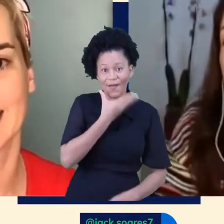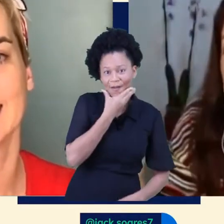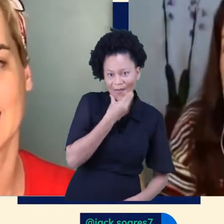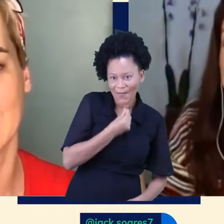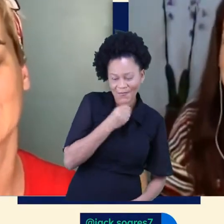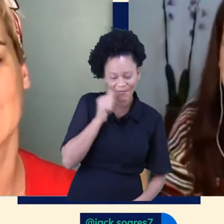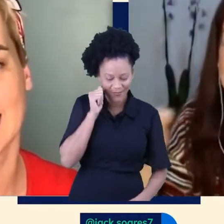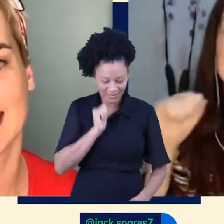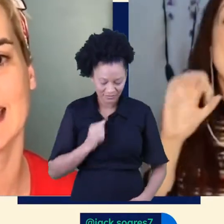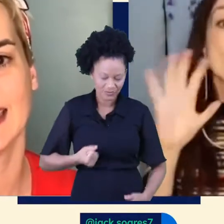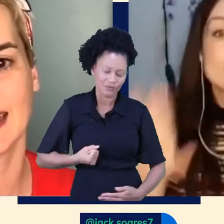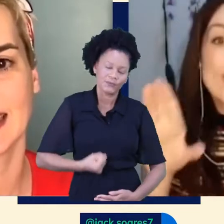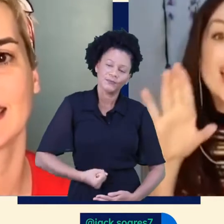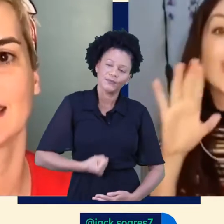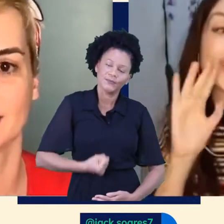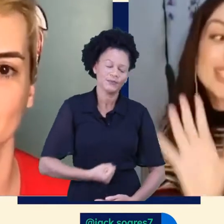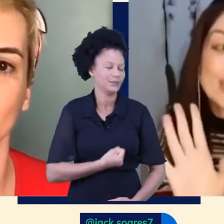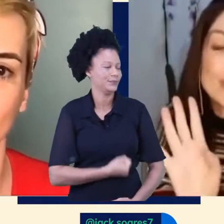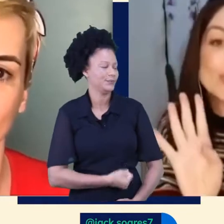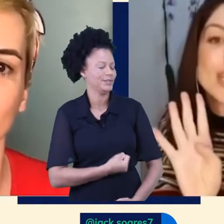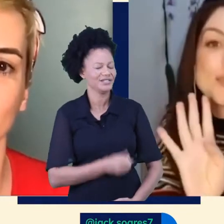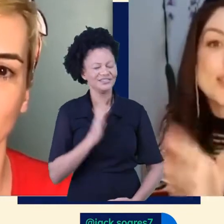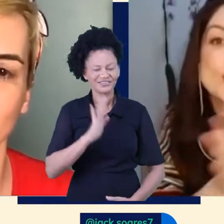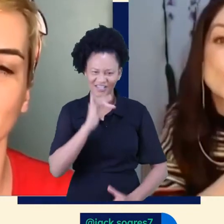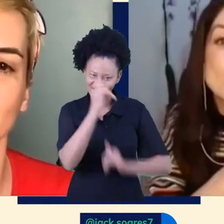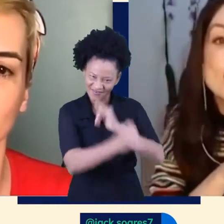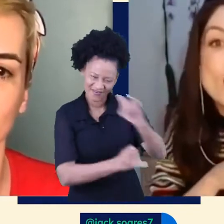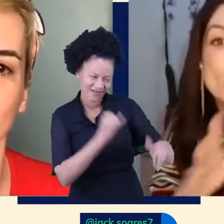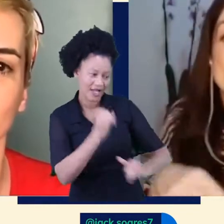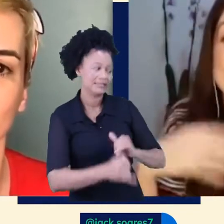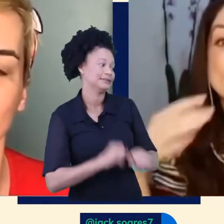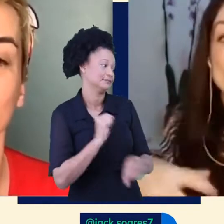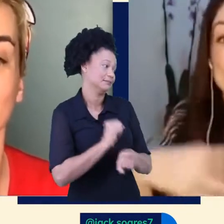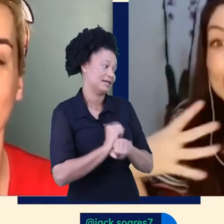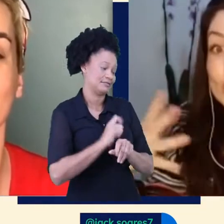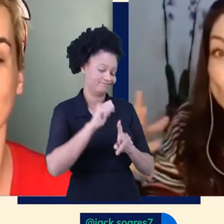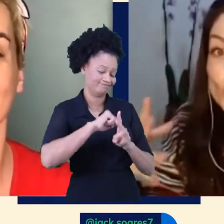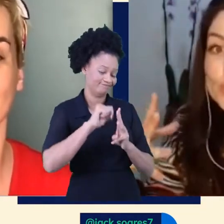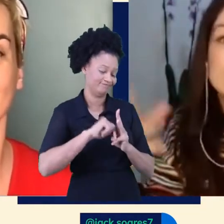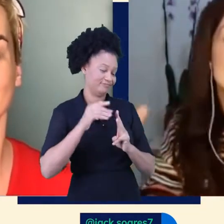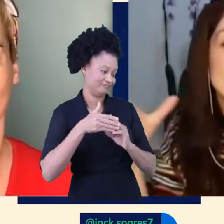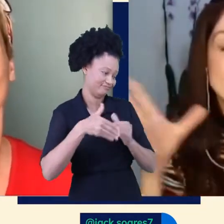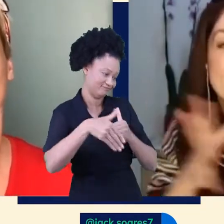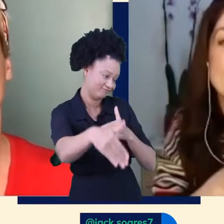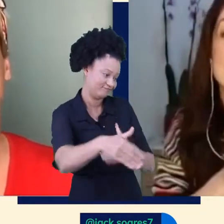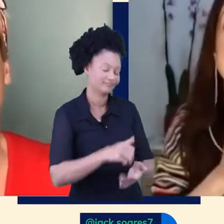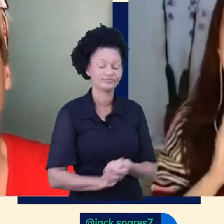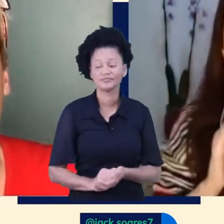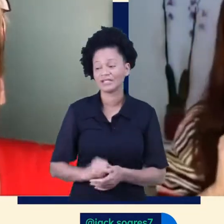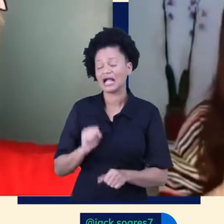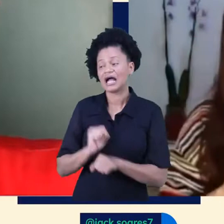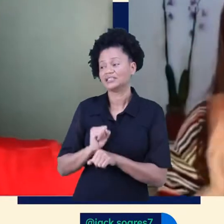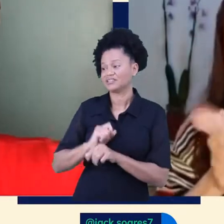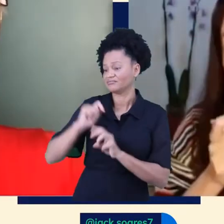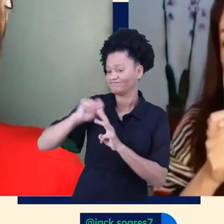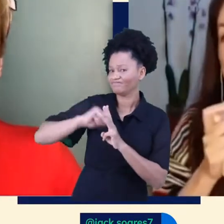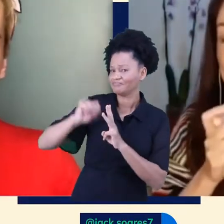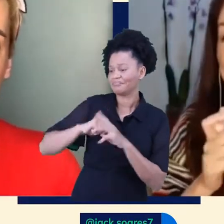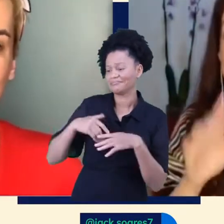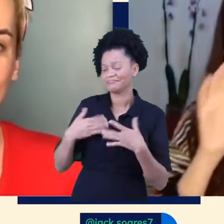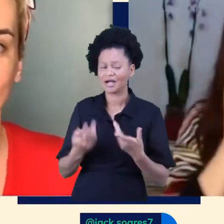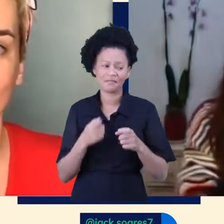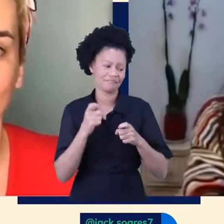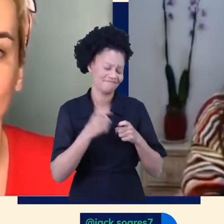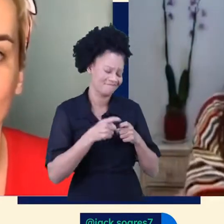3º mês, né? Ou então, eu até estava com 3 meses de gestação, mas o médico ficou na dúvida do que era. É porque antes dos